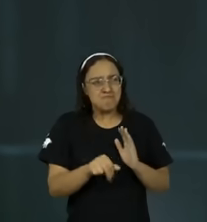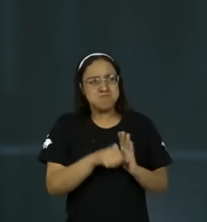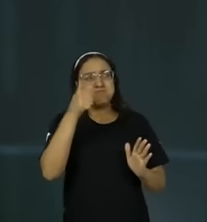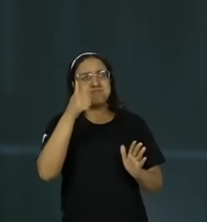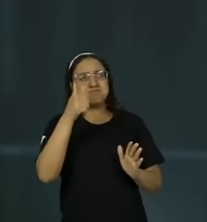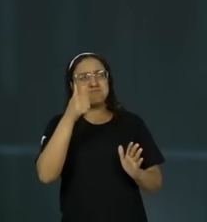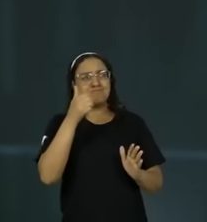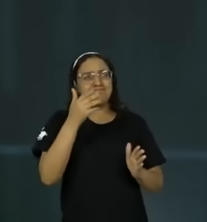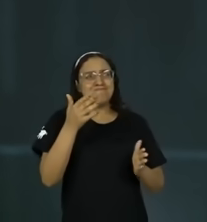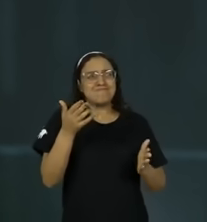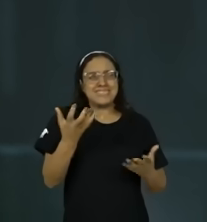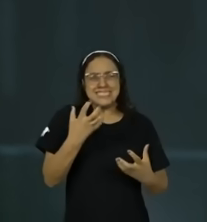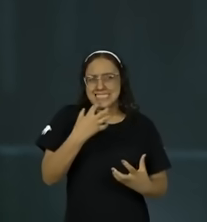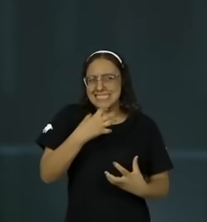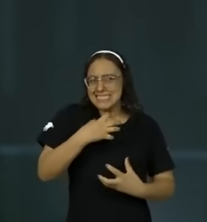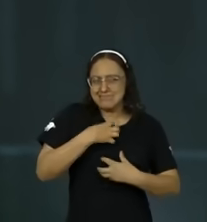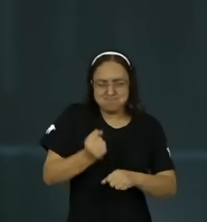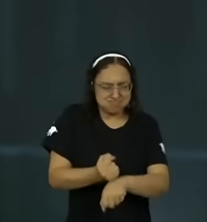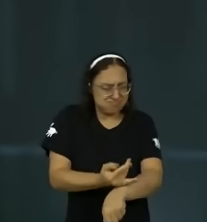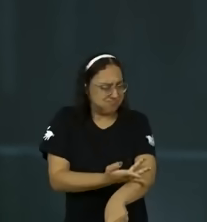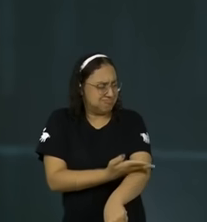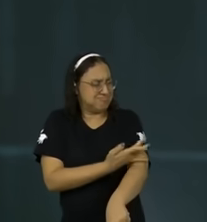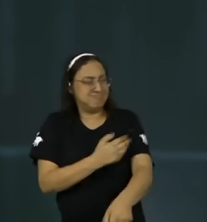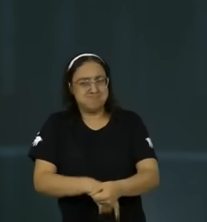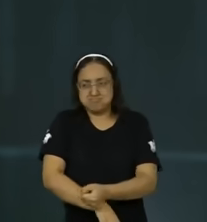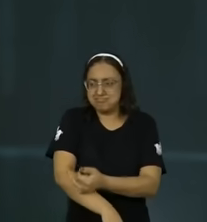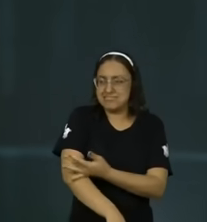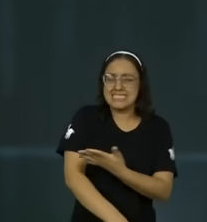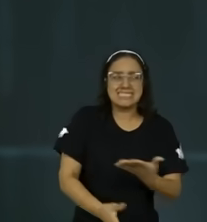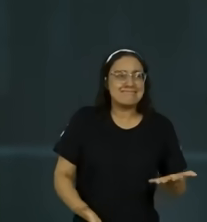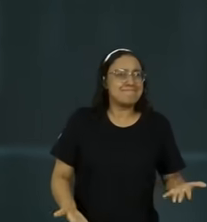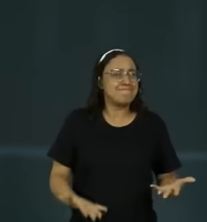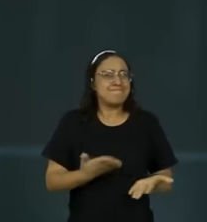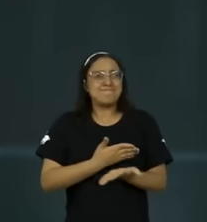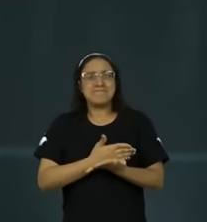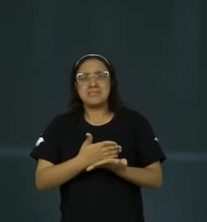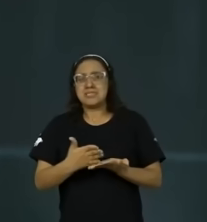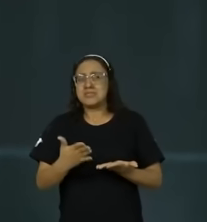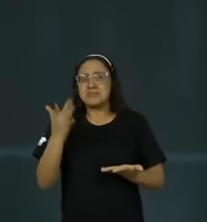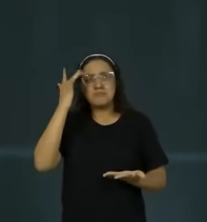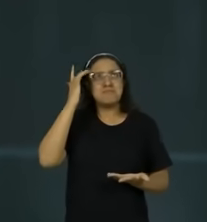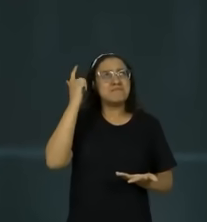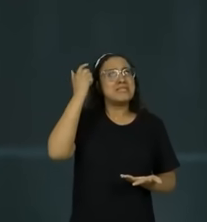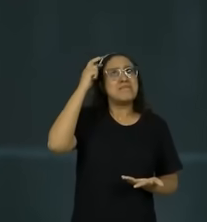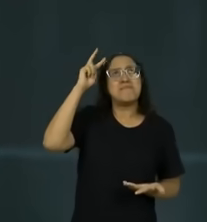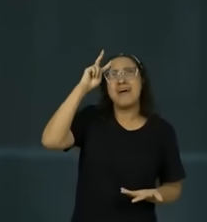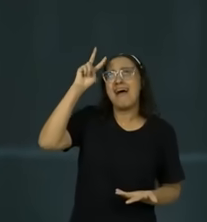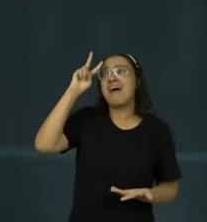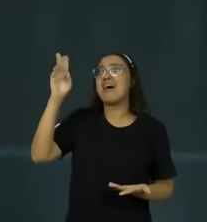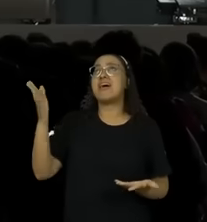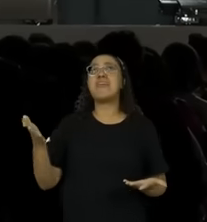ali. Há uma família que foi interrompida. Há um sonho que foi dilacerado por uma maldade, por